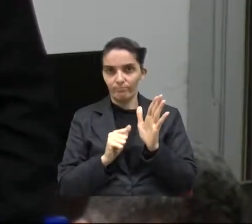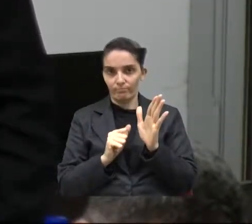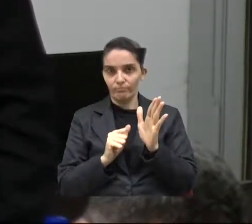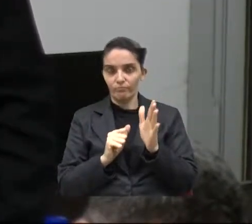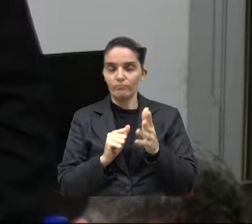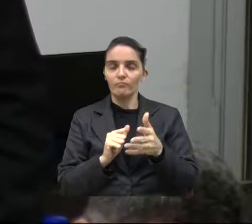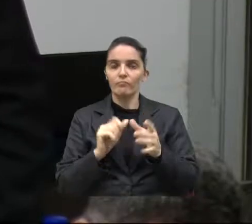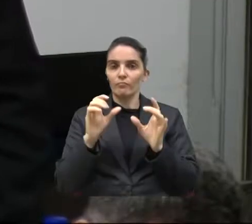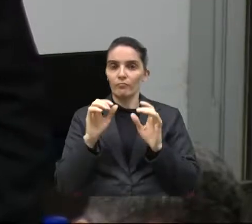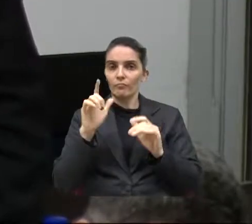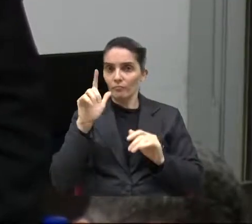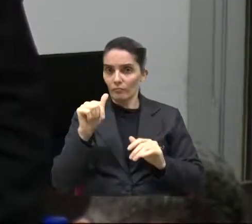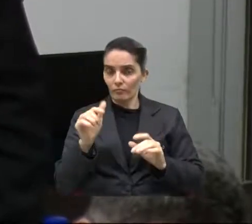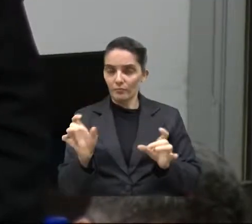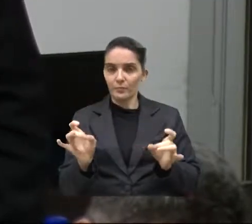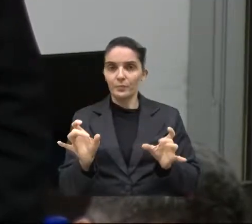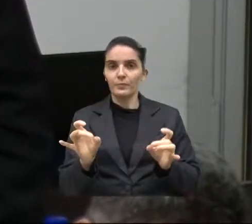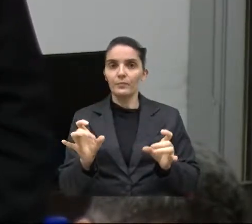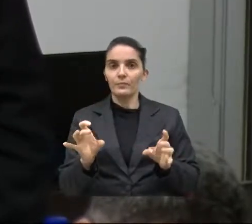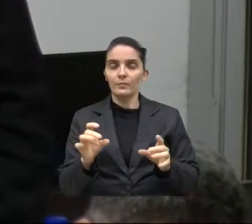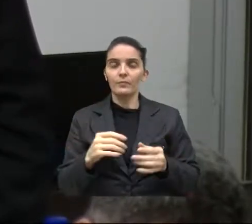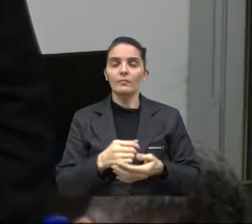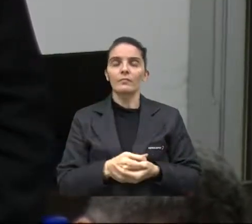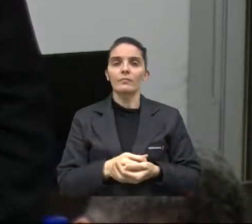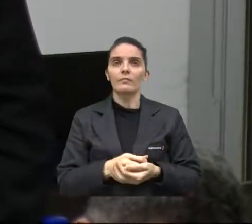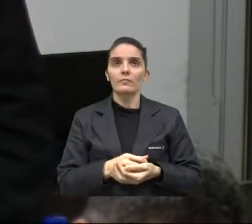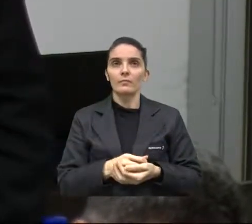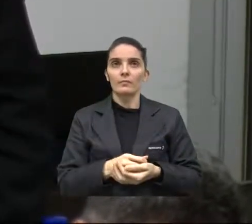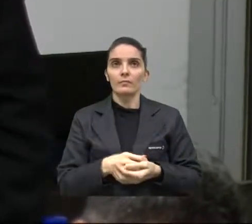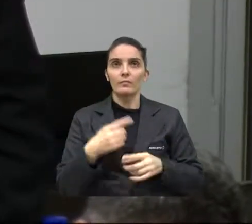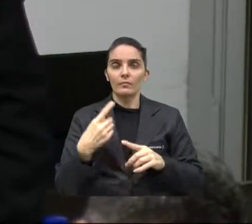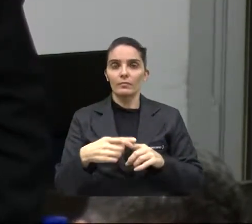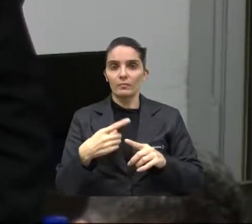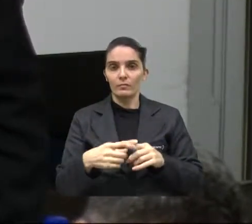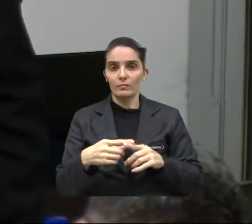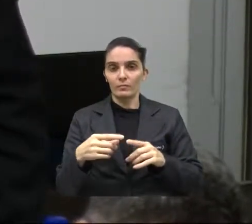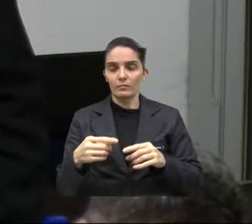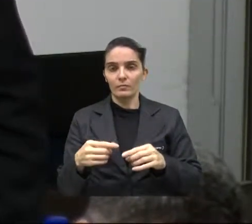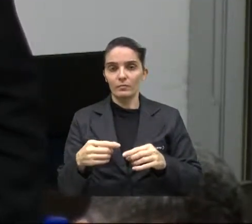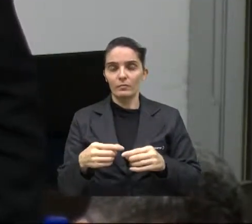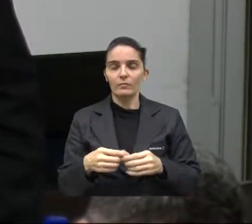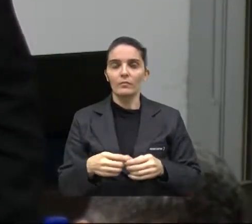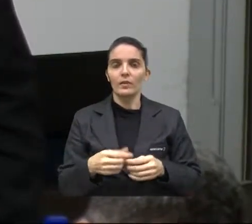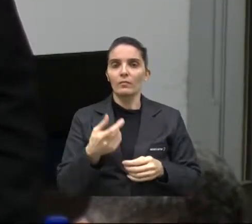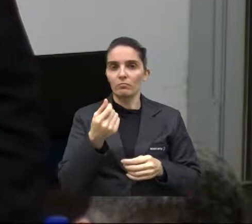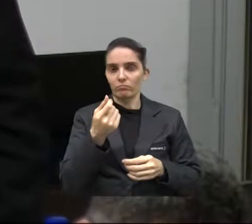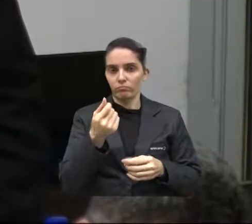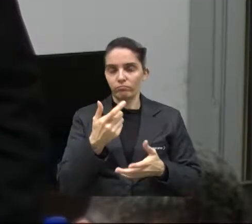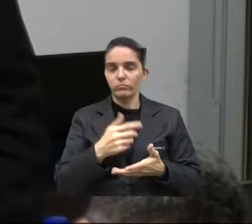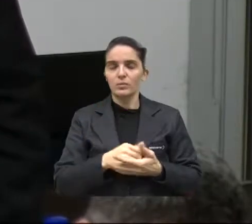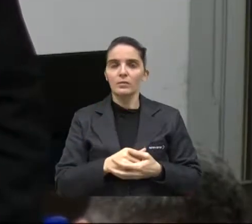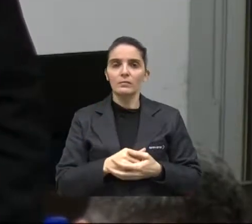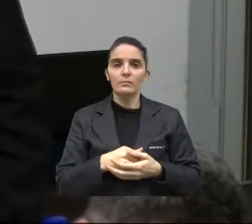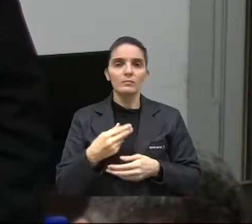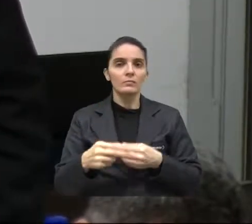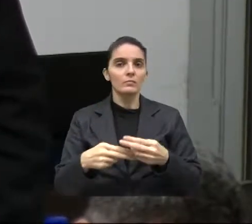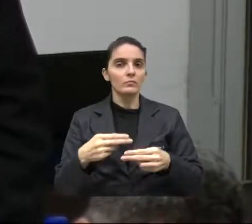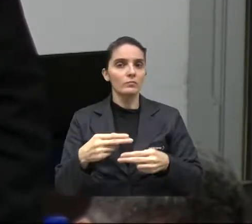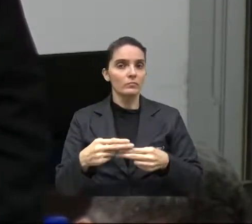roubo e depois comercializa isso porque é vendido por peso, então agrega valor. Então, conversando